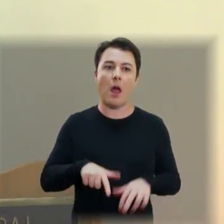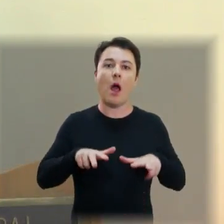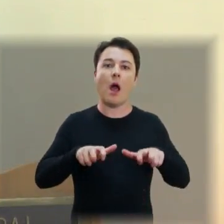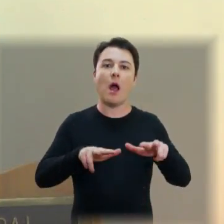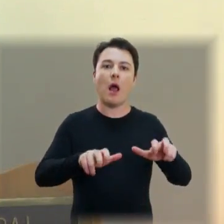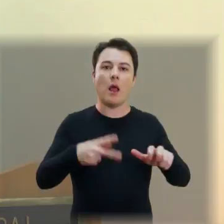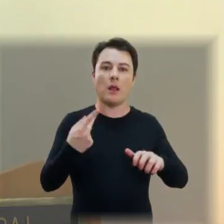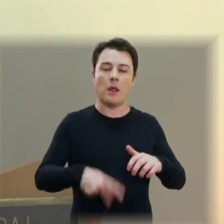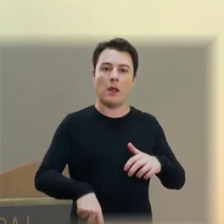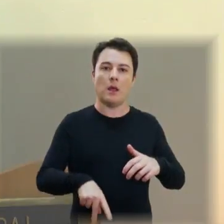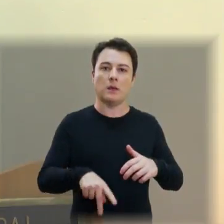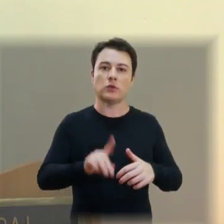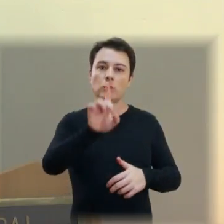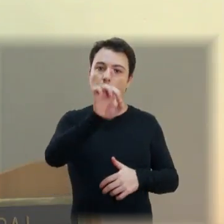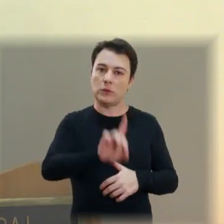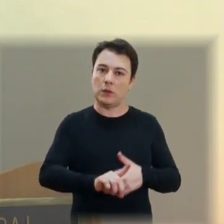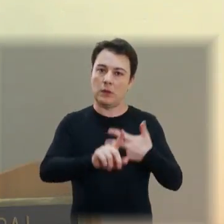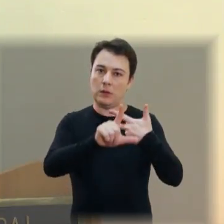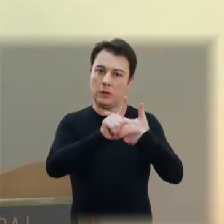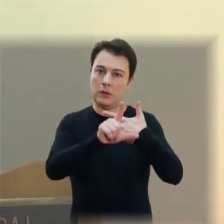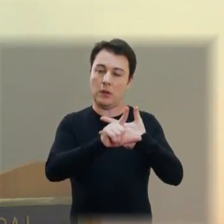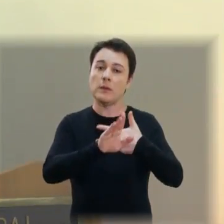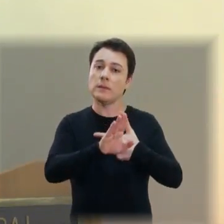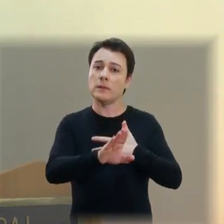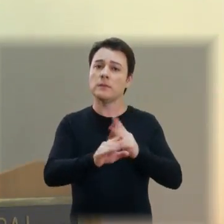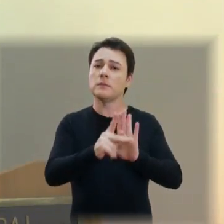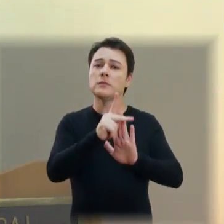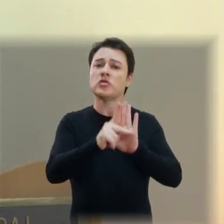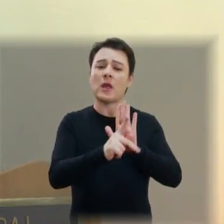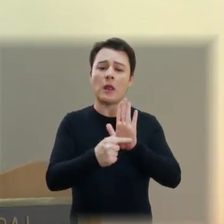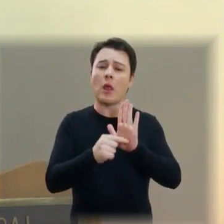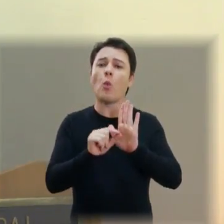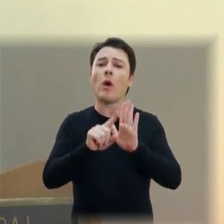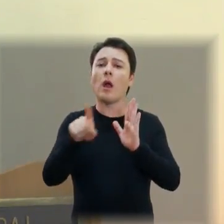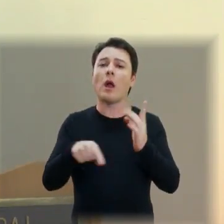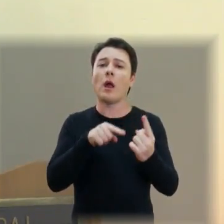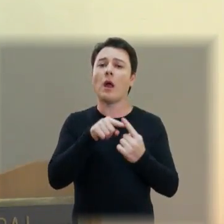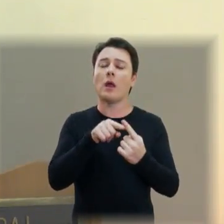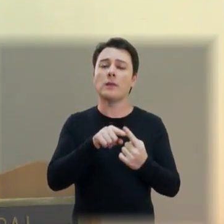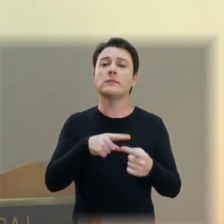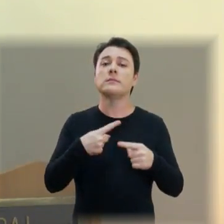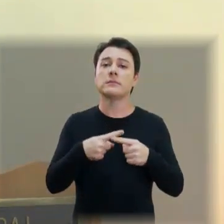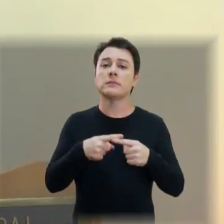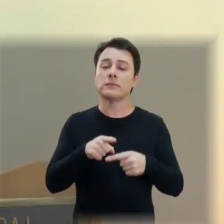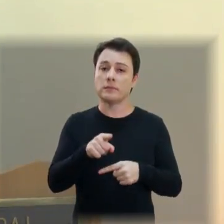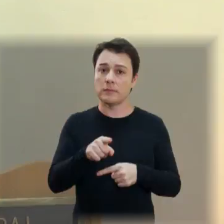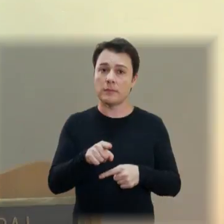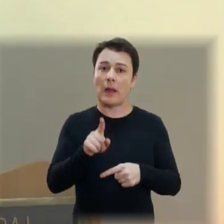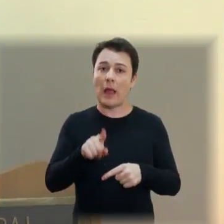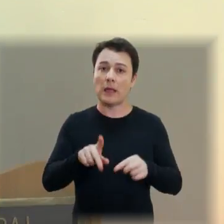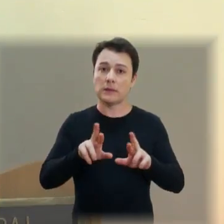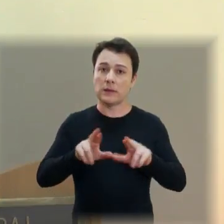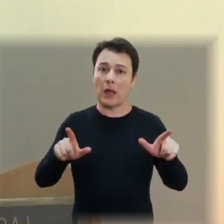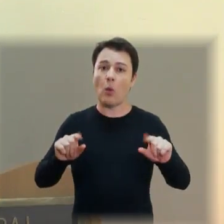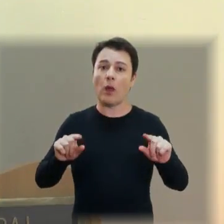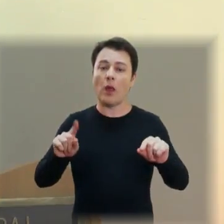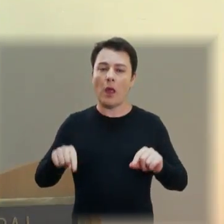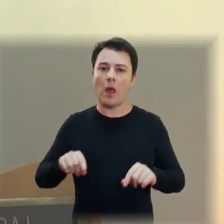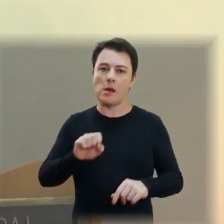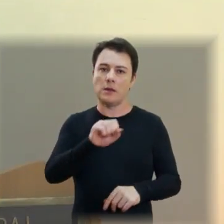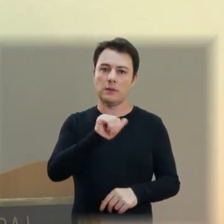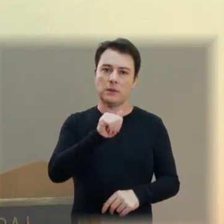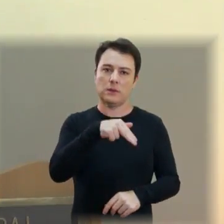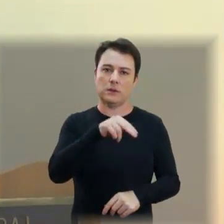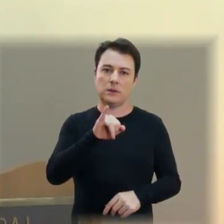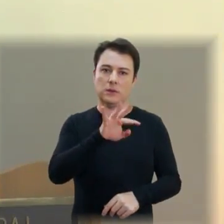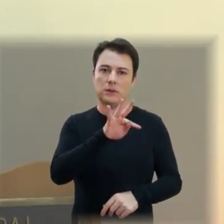diretoria legislativa, mas o intuito do projeto é exatamente esse, né? É diferenciar o que é a sanitização do